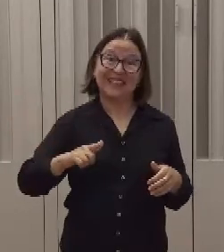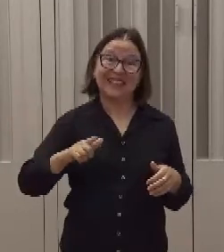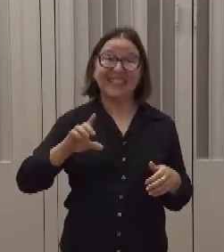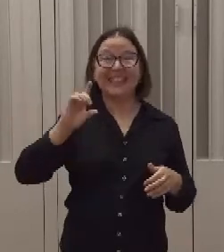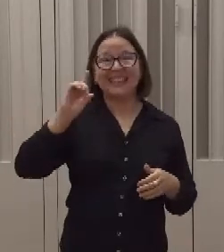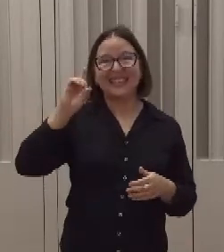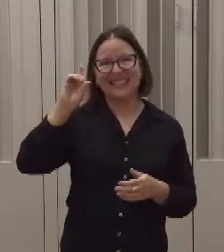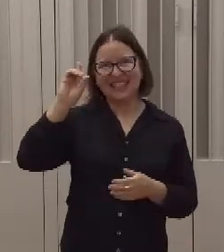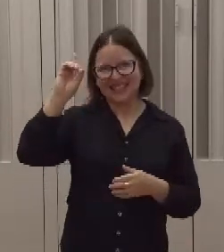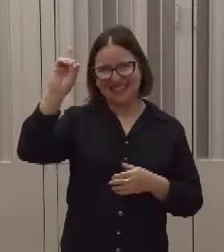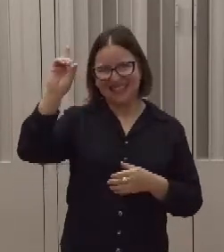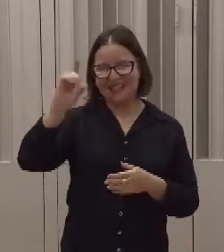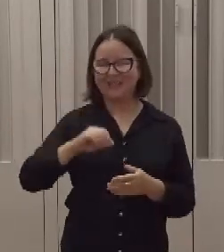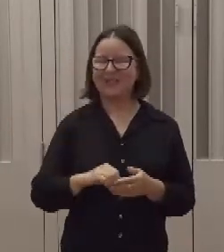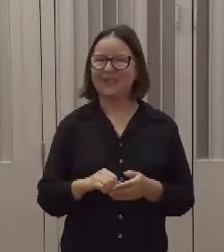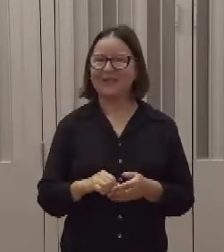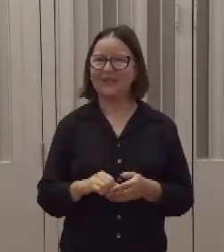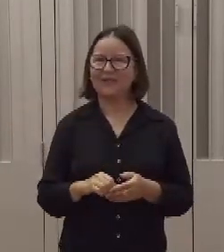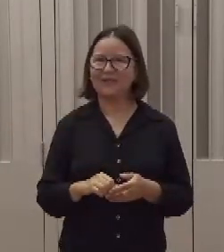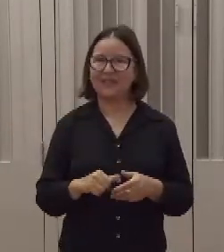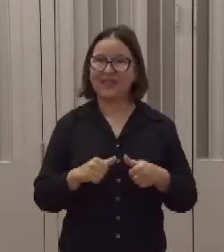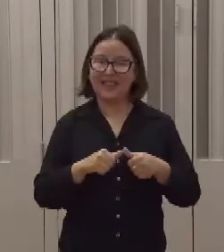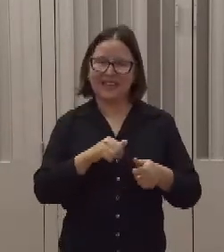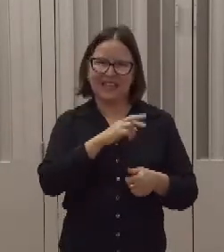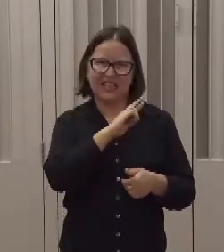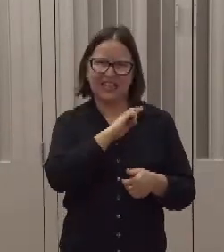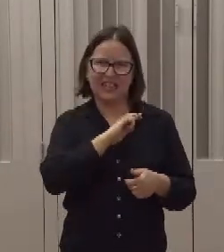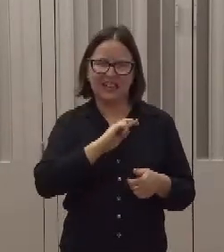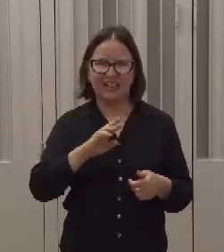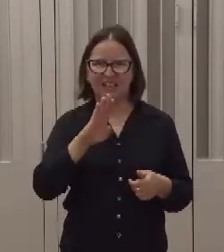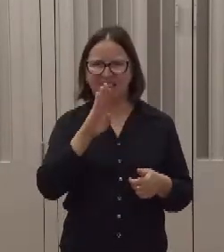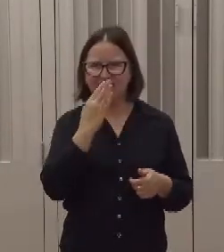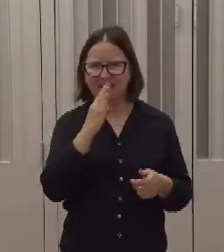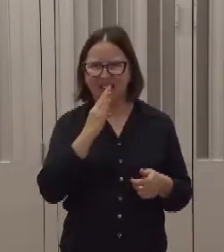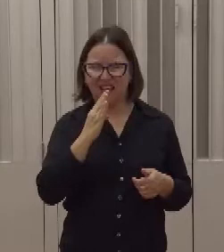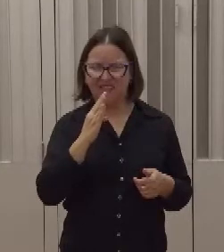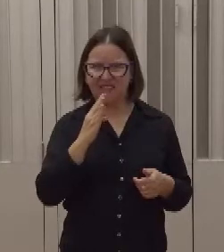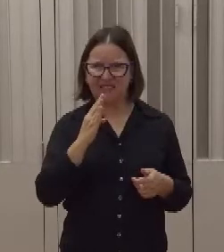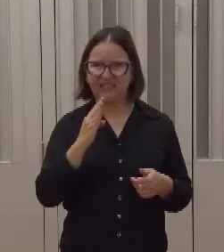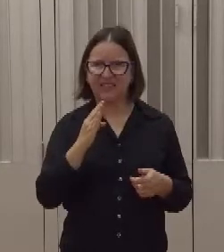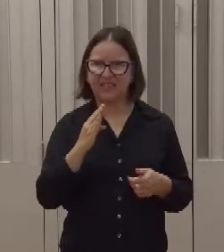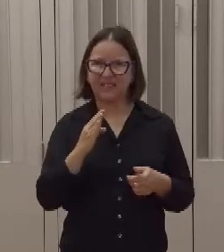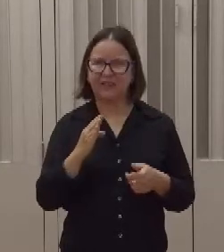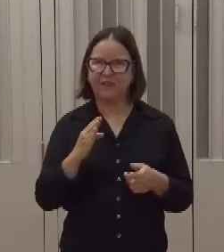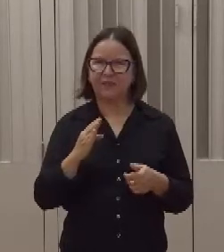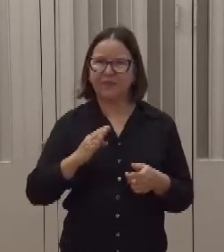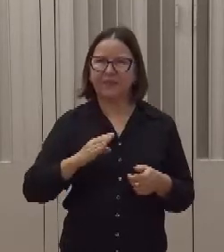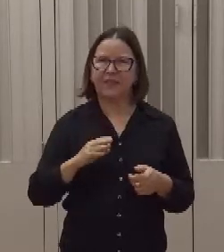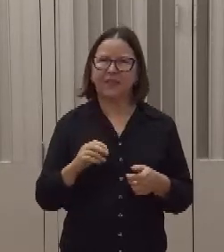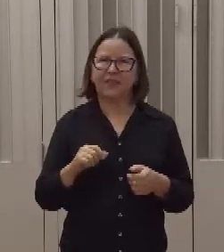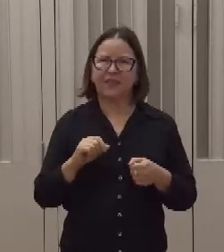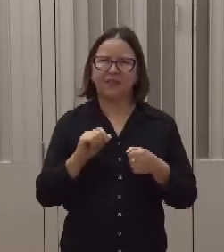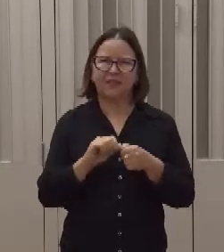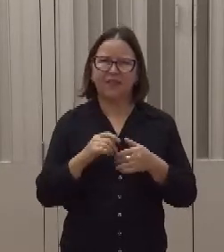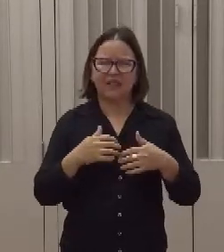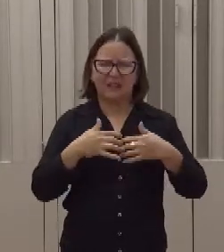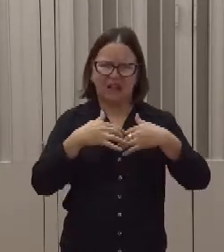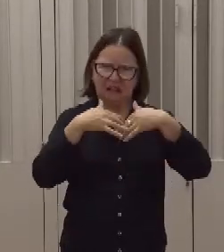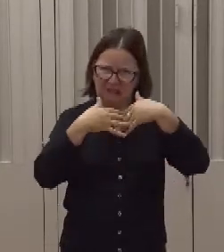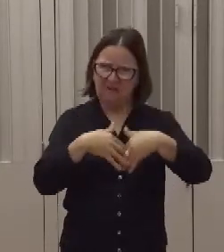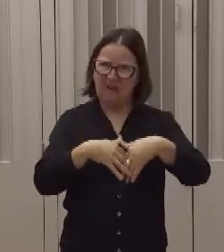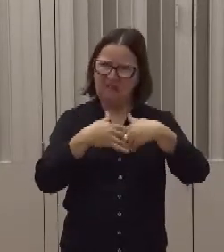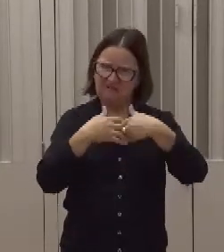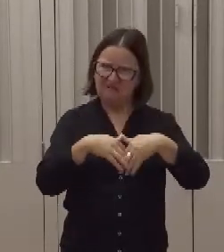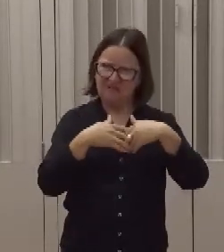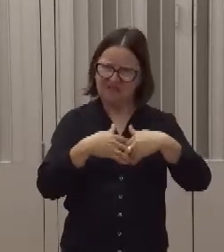O gnosticismo cria um dualismo entre céu e terra, entre espiritual e terreno, e